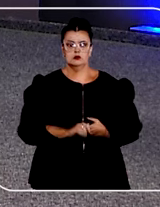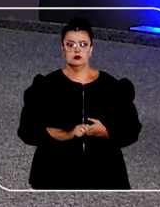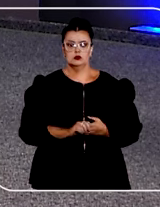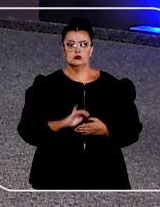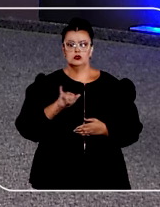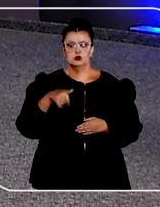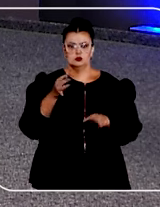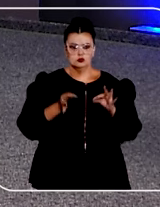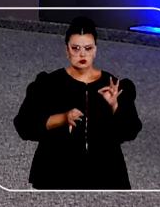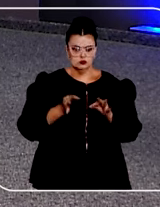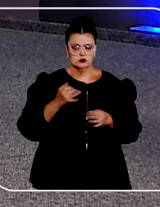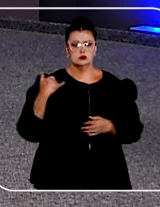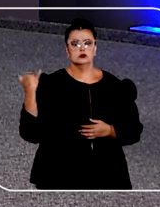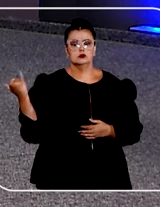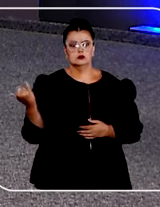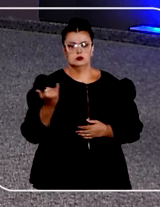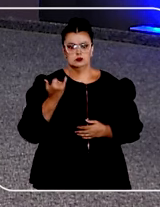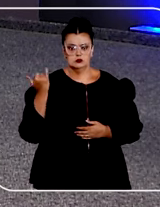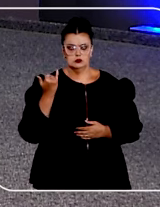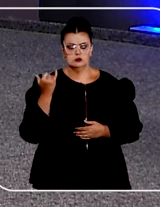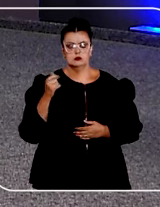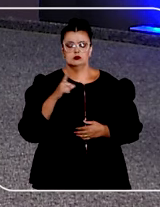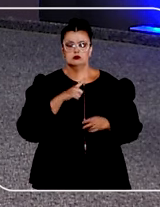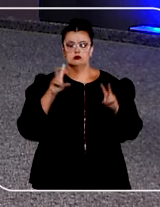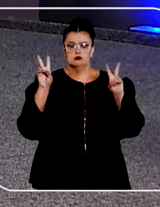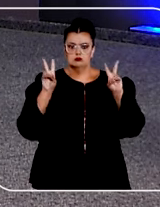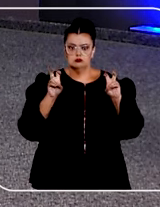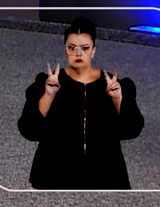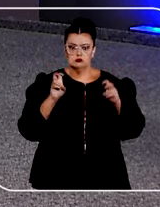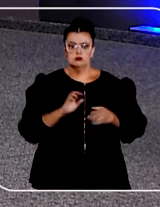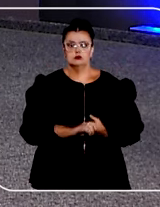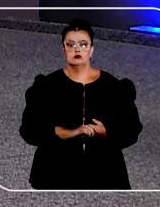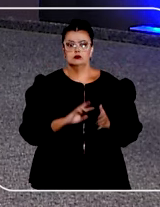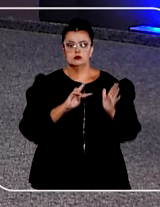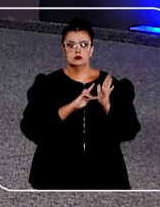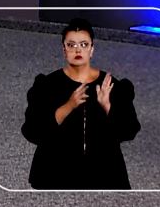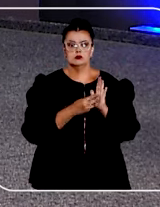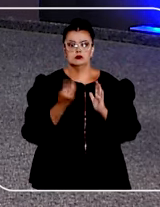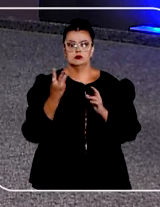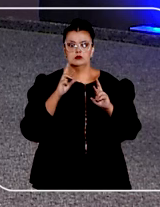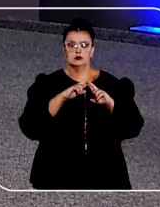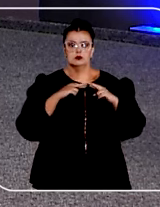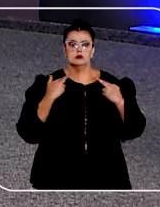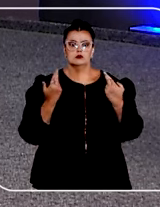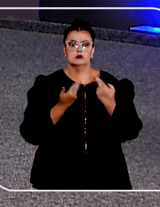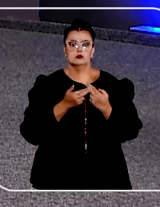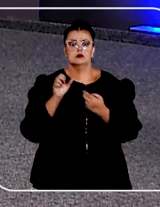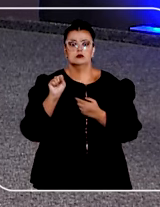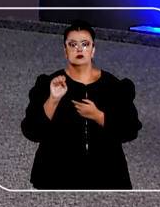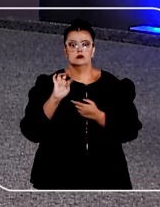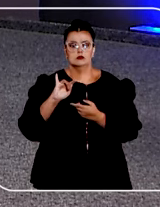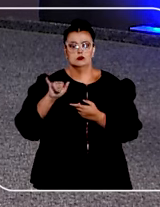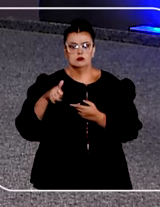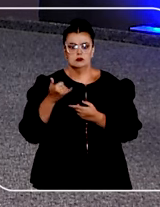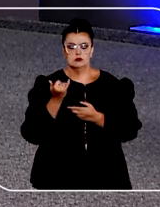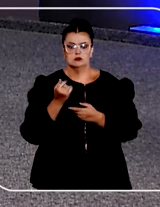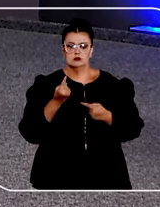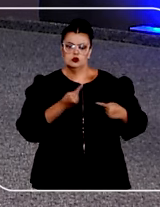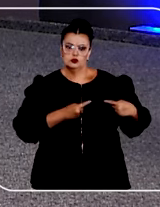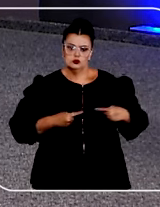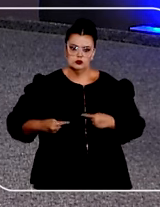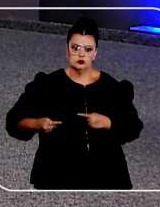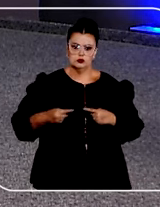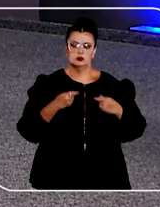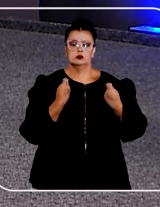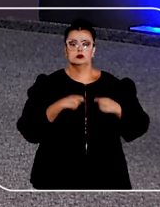uma questão jurídica muito sobre assunto vai ser definida Pela terceira sessão do STJ está em